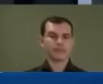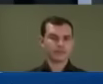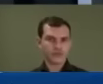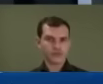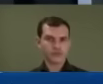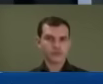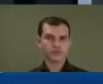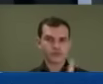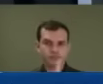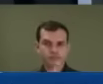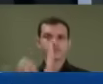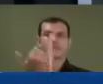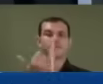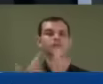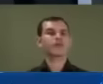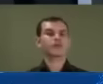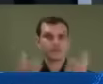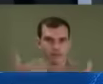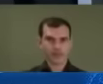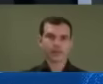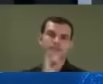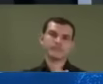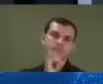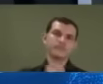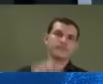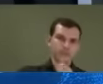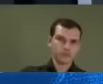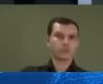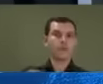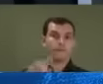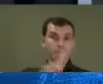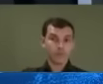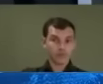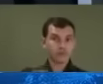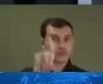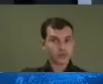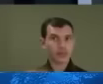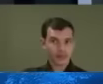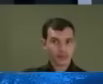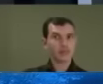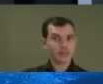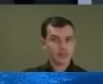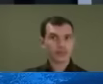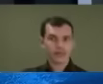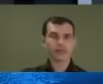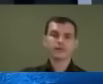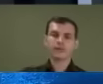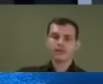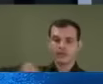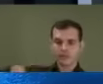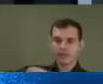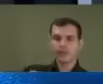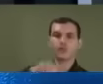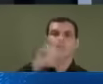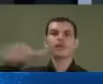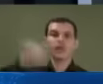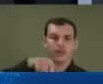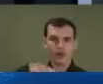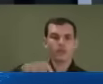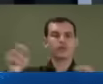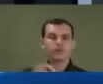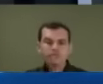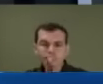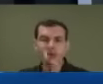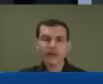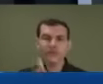aqui anunciar que a progressão dos professores que tem esse direito, que estão incorporados ao quadro da União, está muito próximo